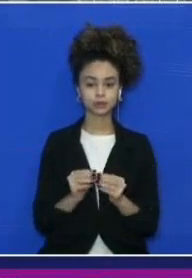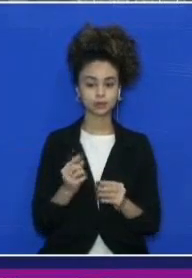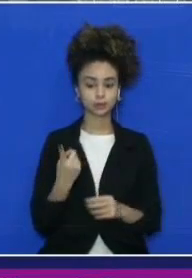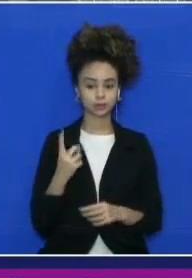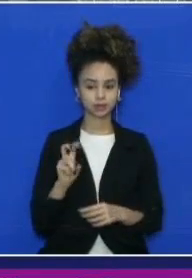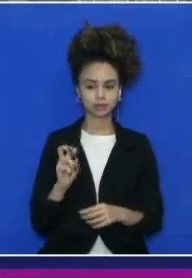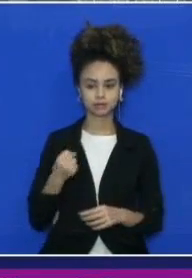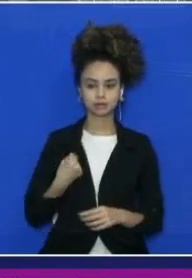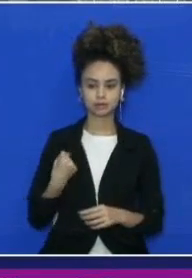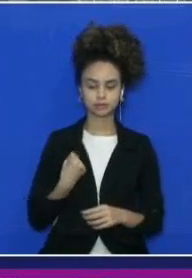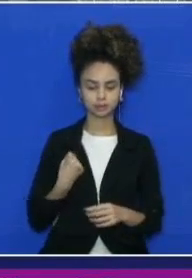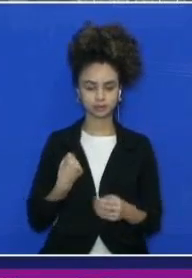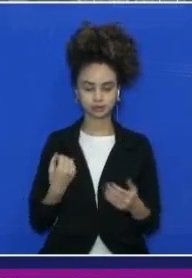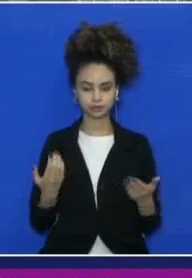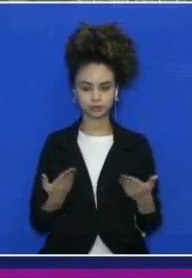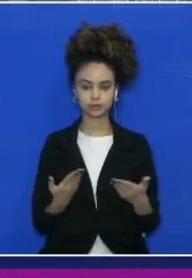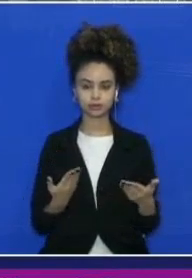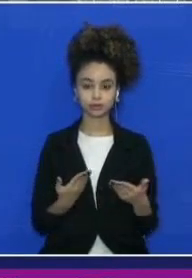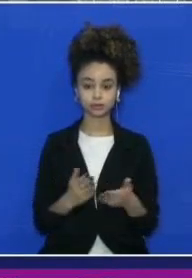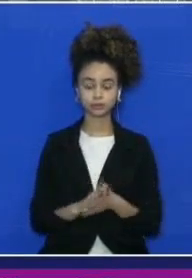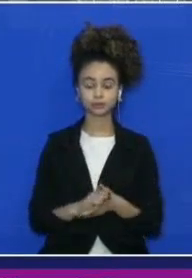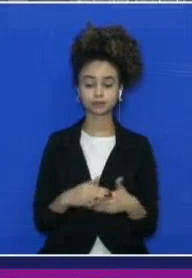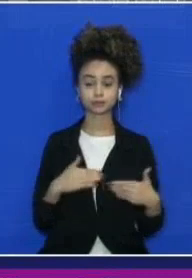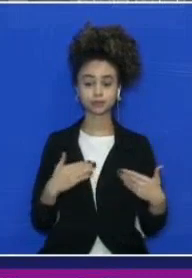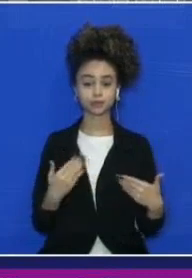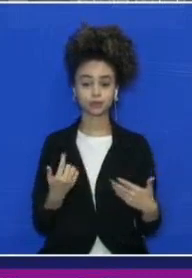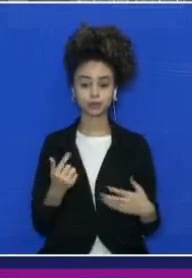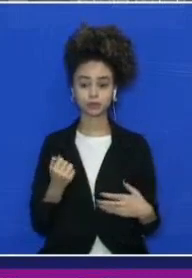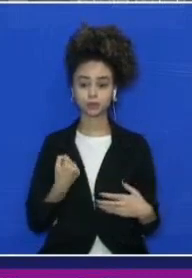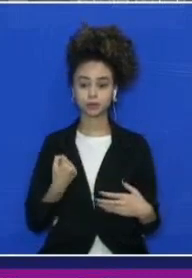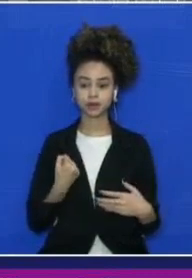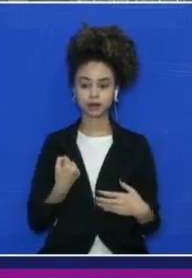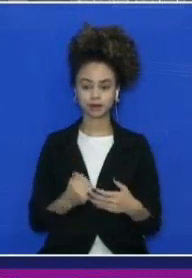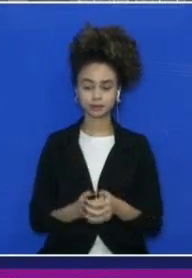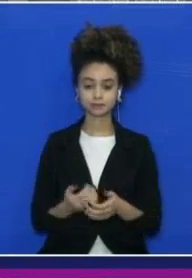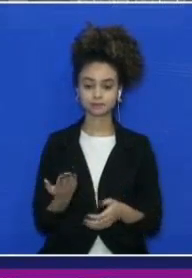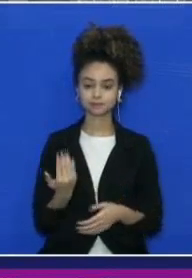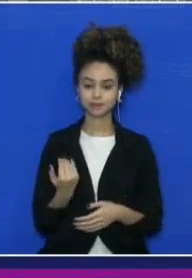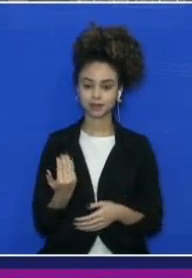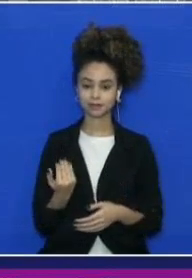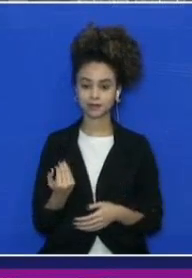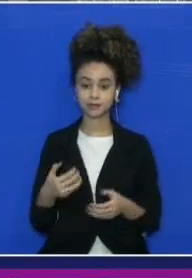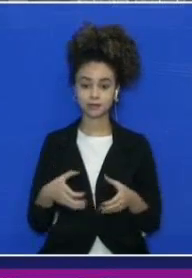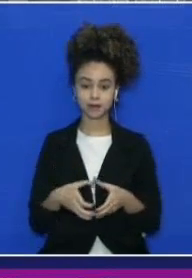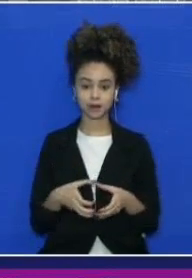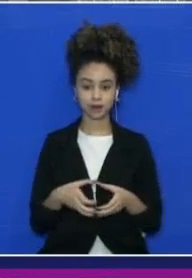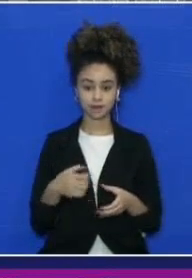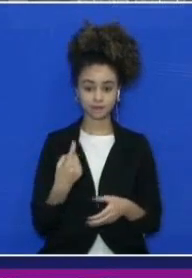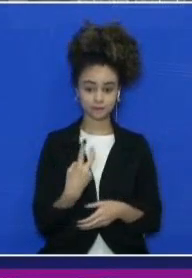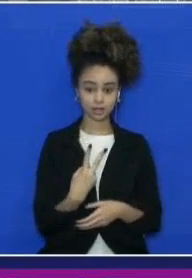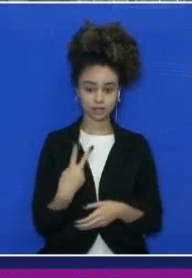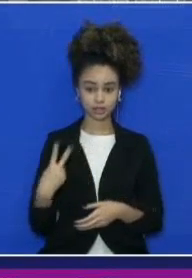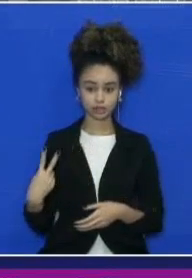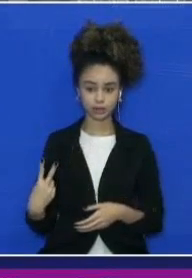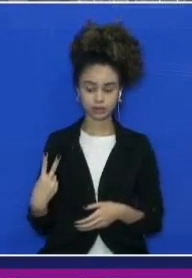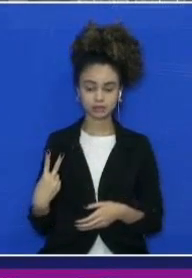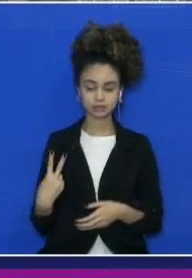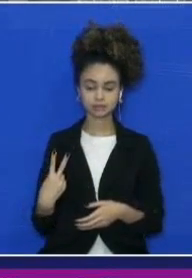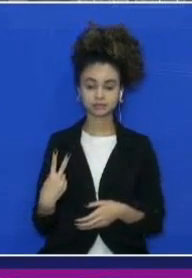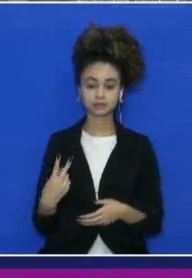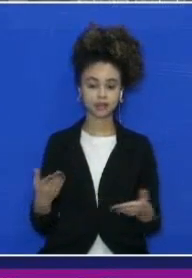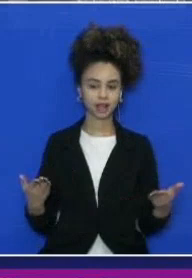de hoje. Qual será o próximo número? Vem chegando, bola 22, número